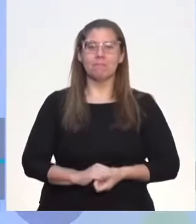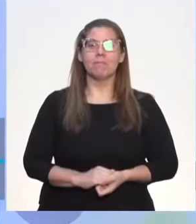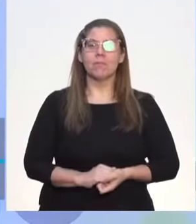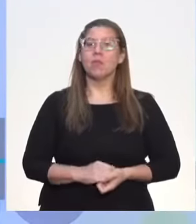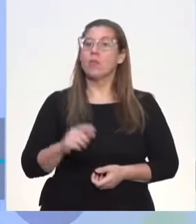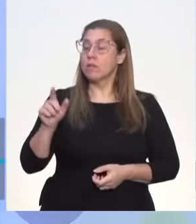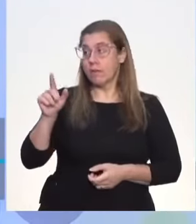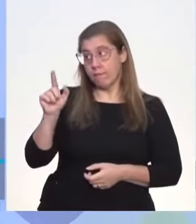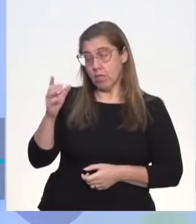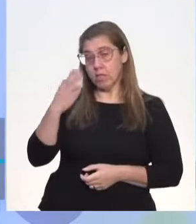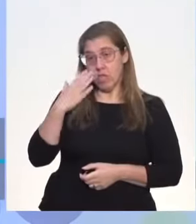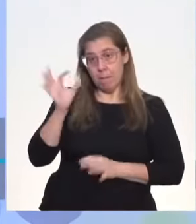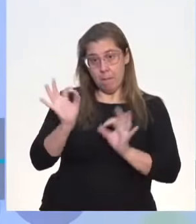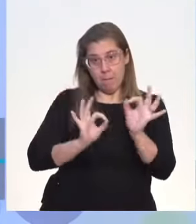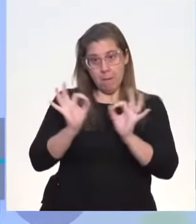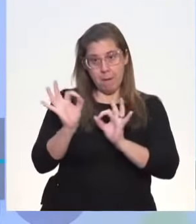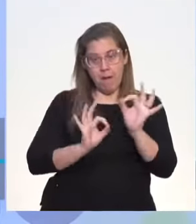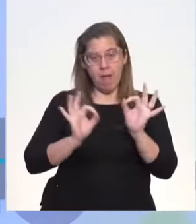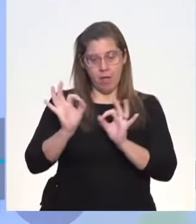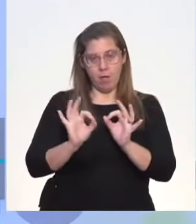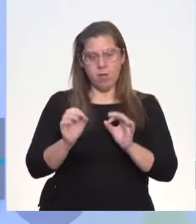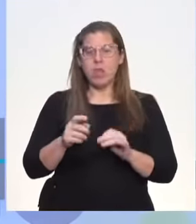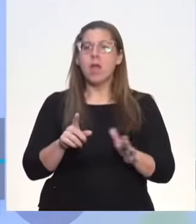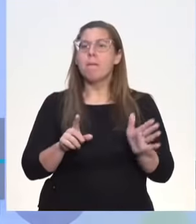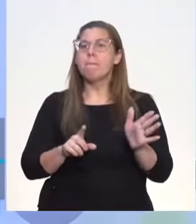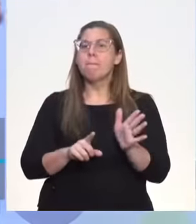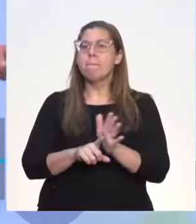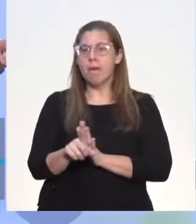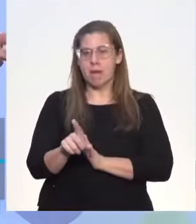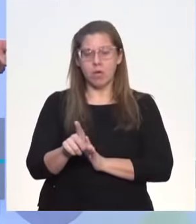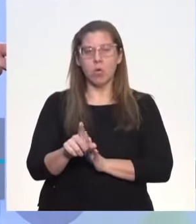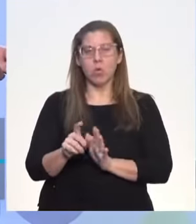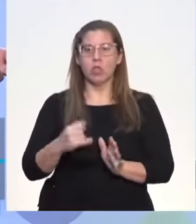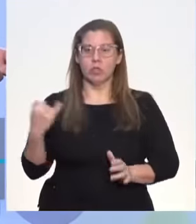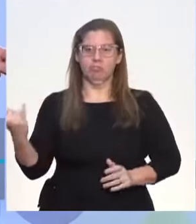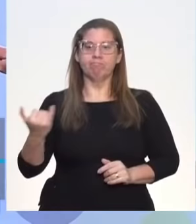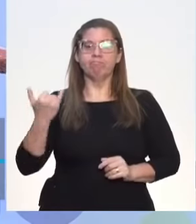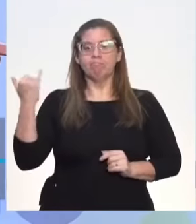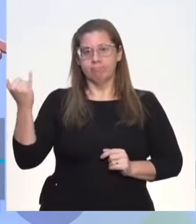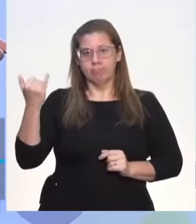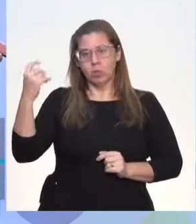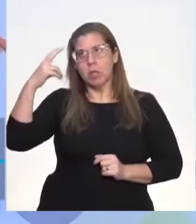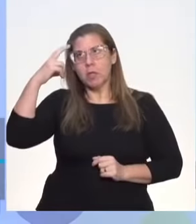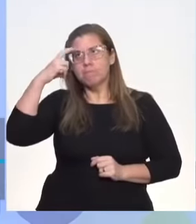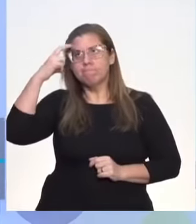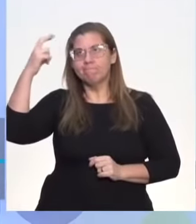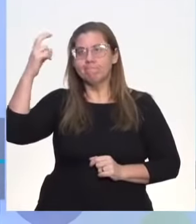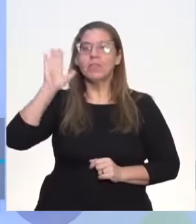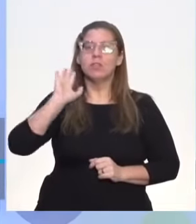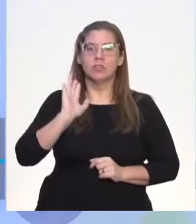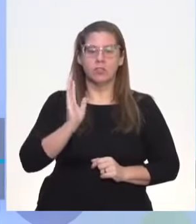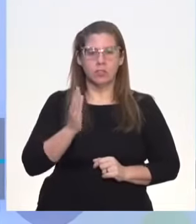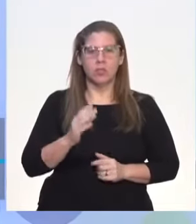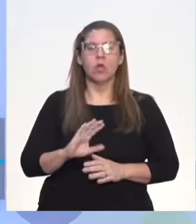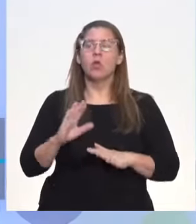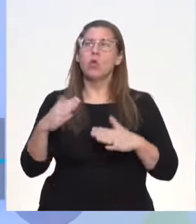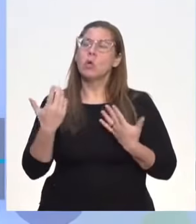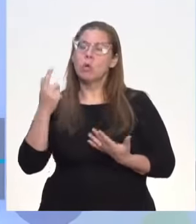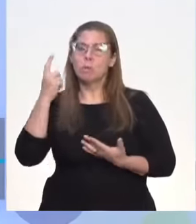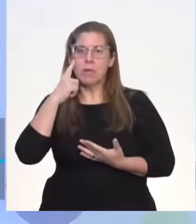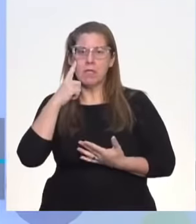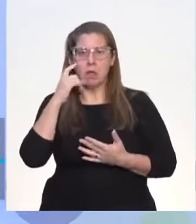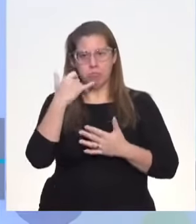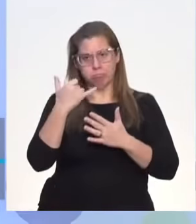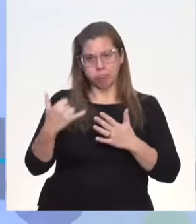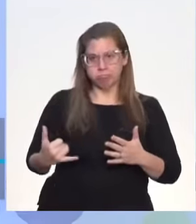é para você já é preparando já para para essa pergunta extremamente importante inteligente que foi feita aí quando a gente fala